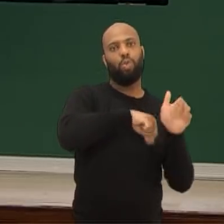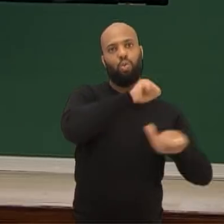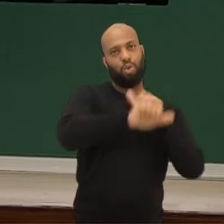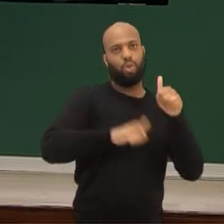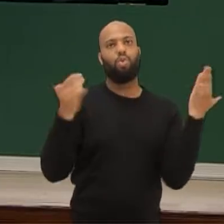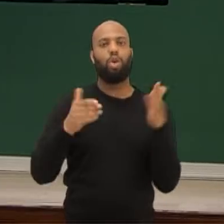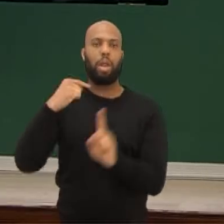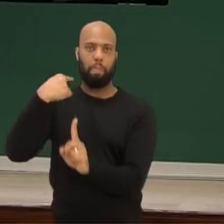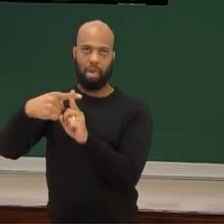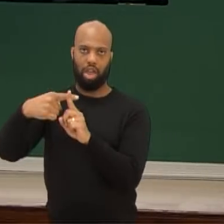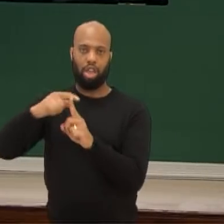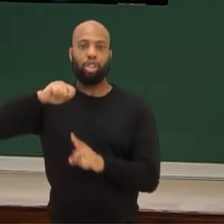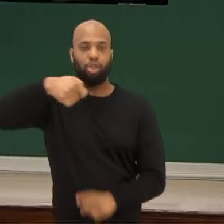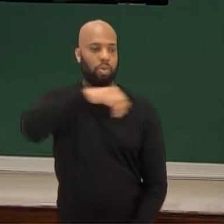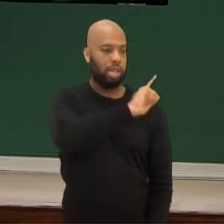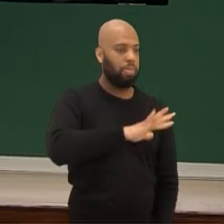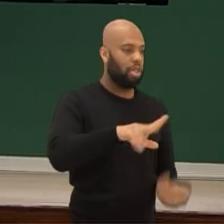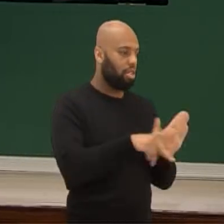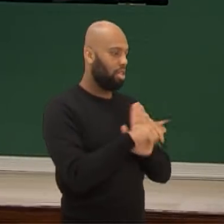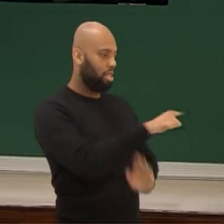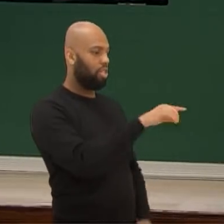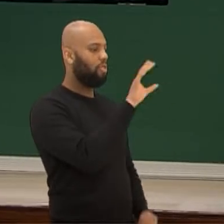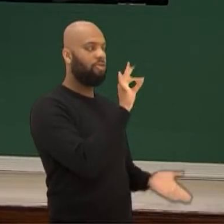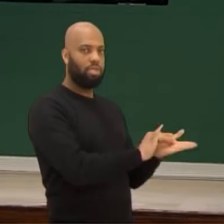à imagem da origem, né?